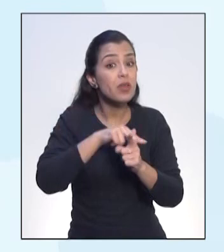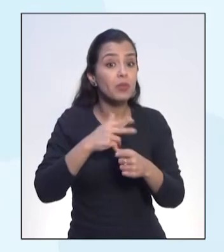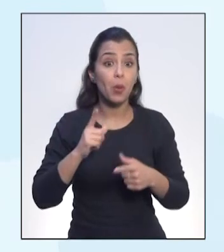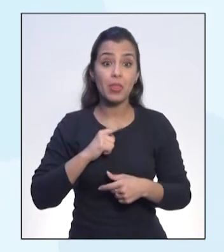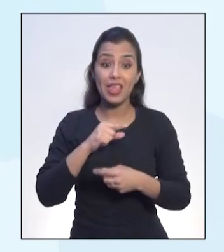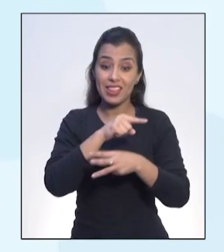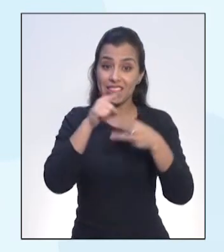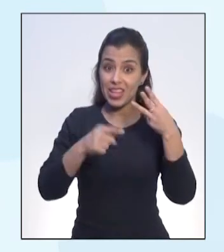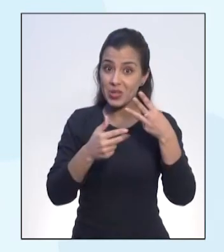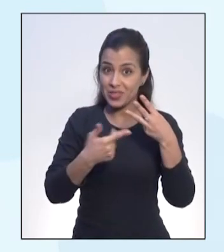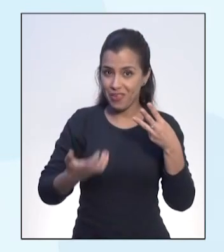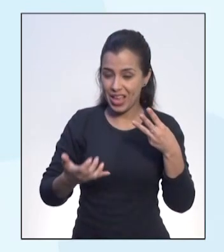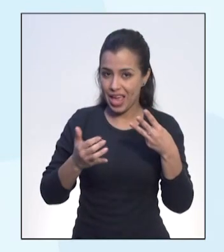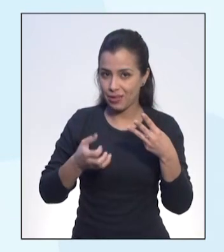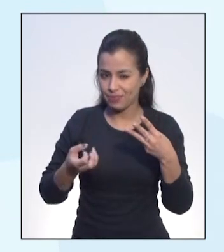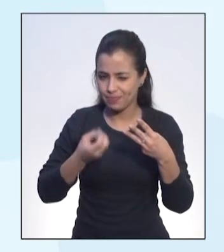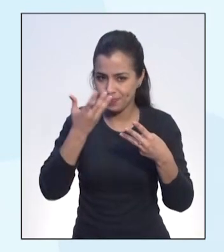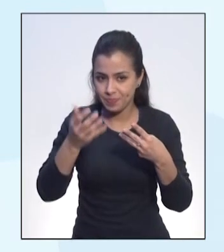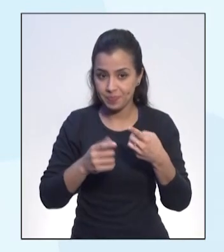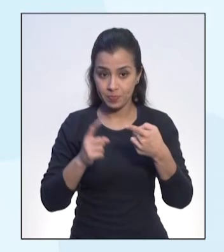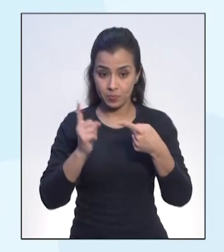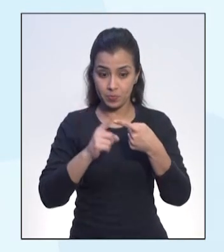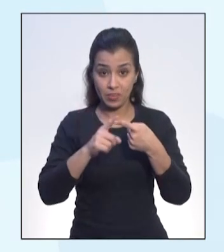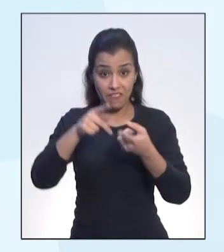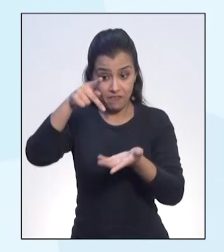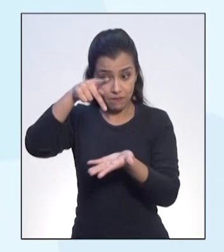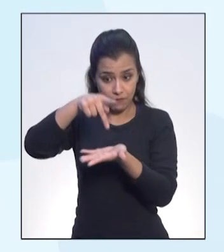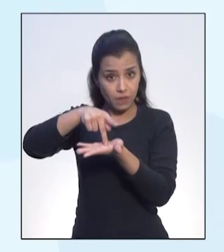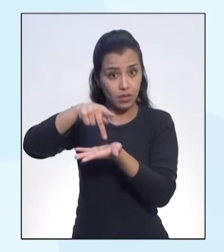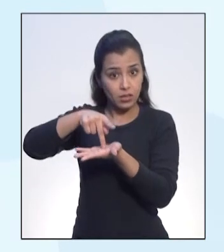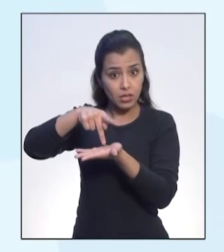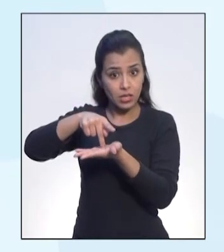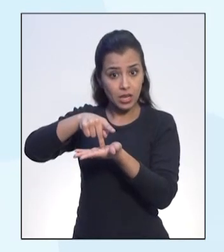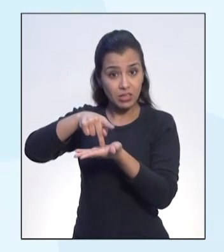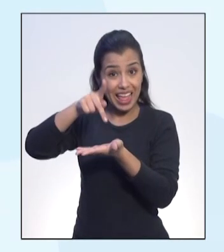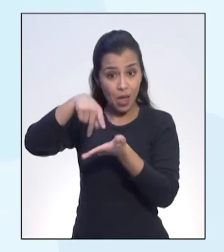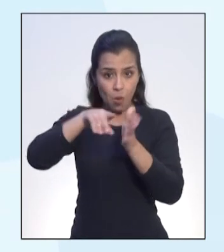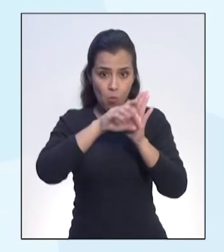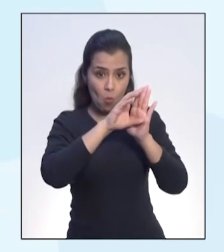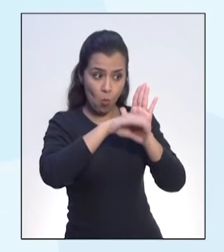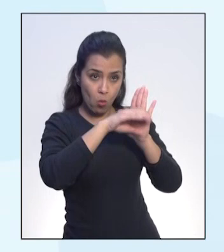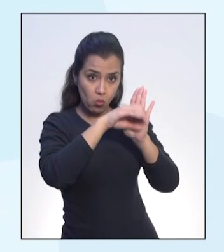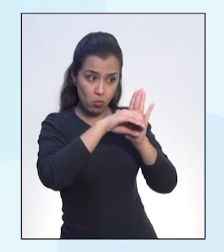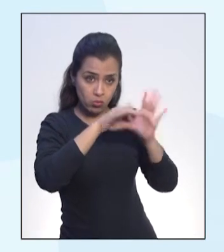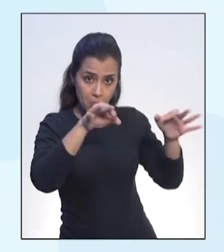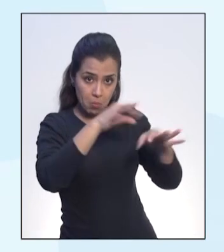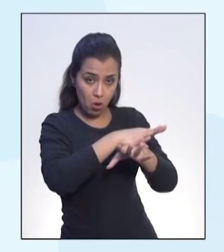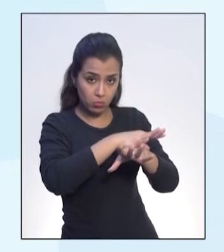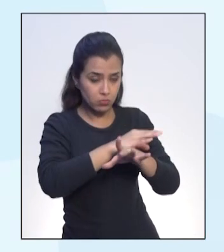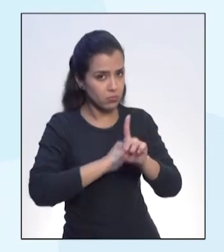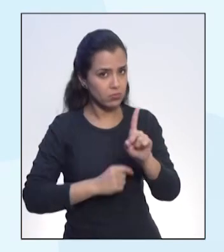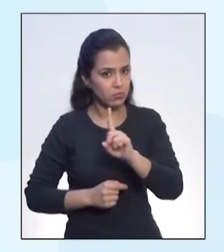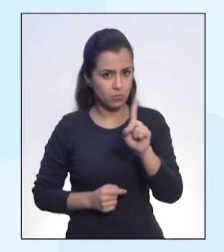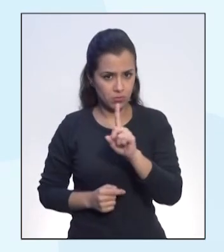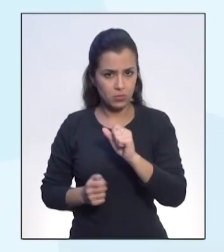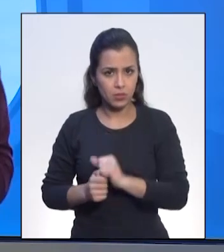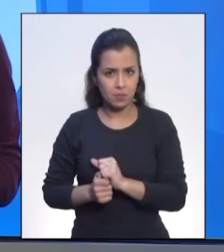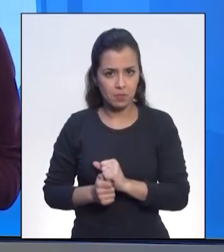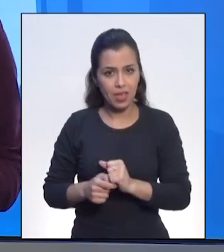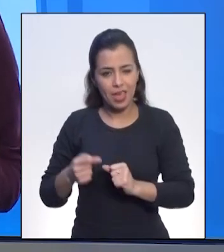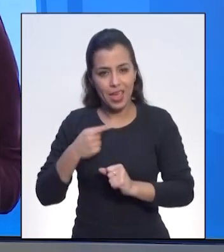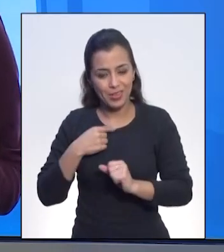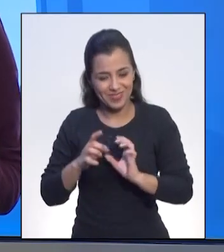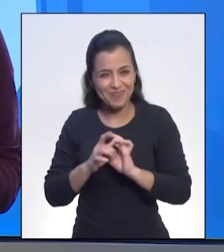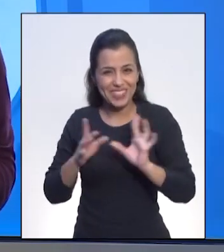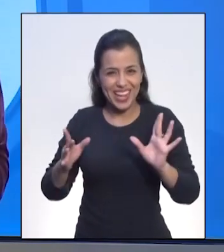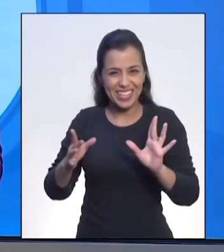Primeiro ponto, a verdade, ela não é um conceito acabado. Eu tomei, inclusive, a liberdade de